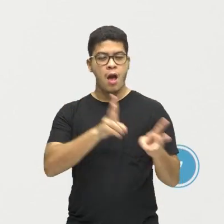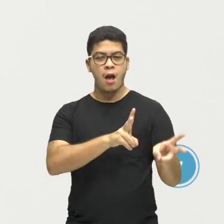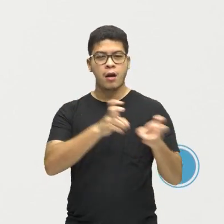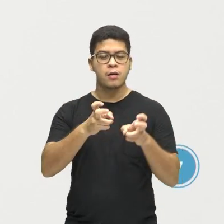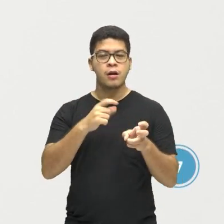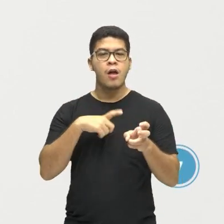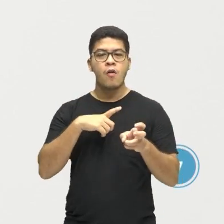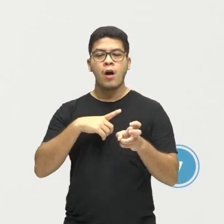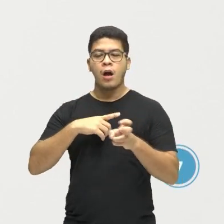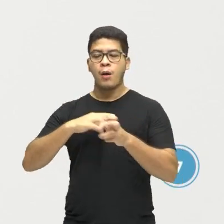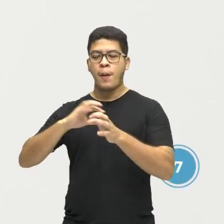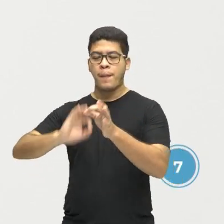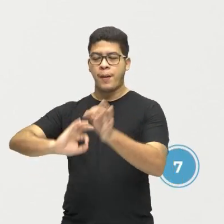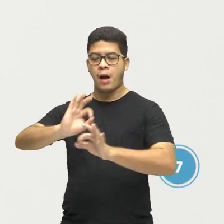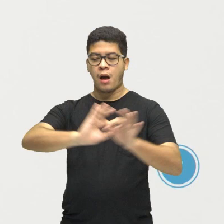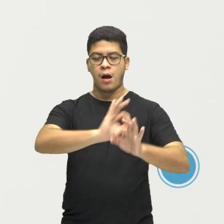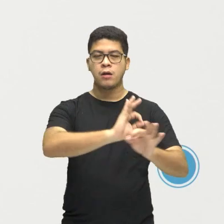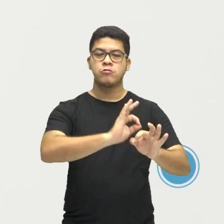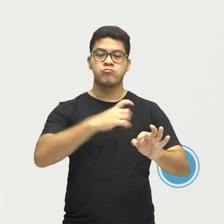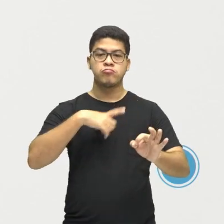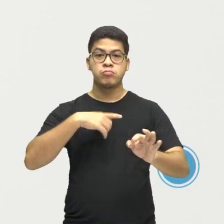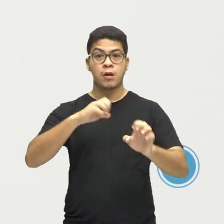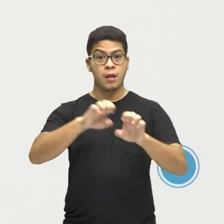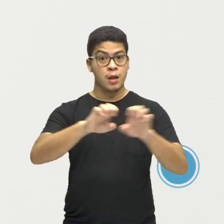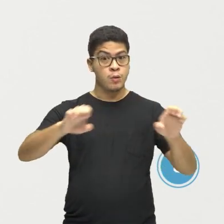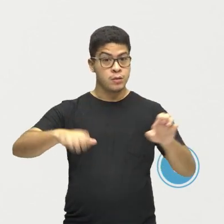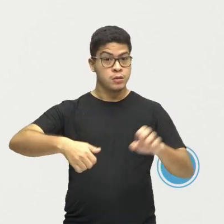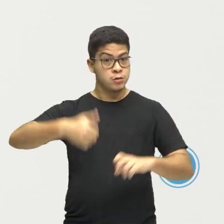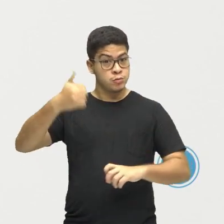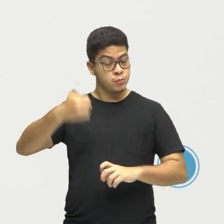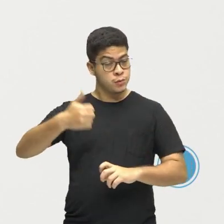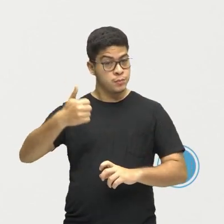equação do primeiro grau.